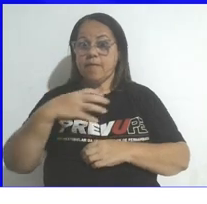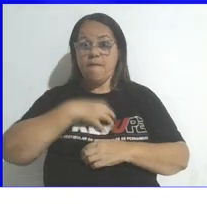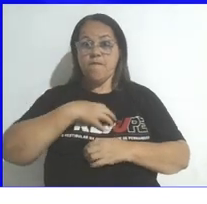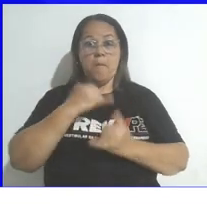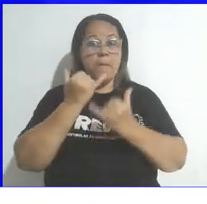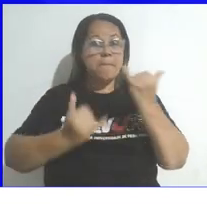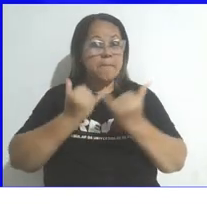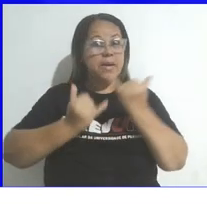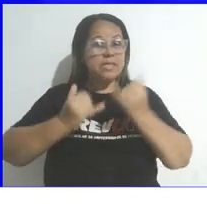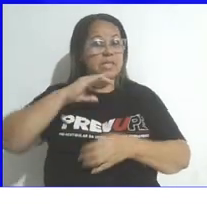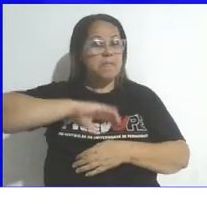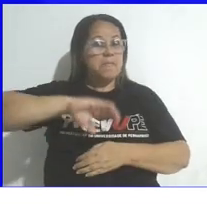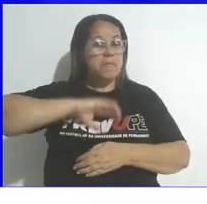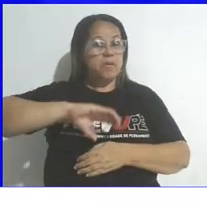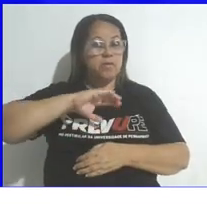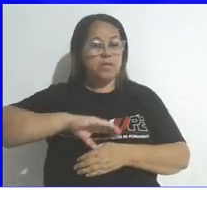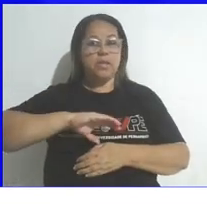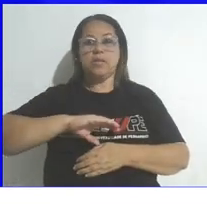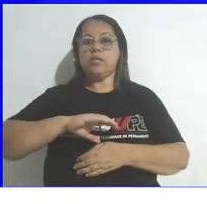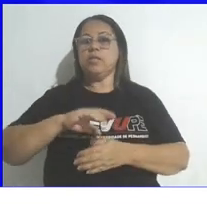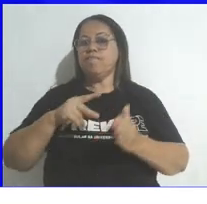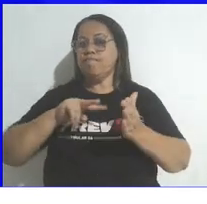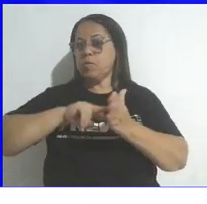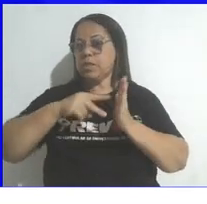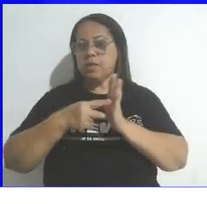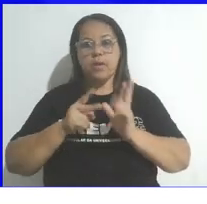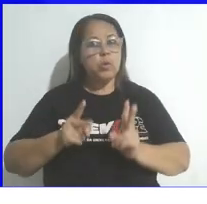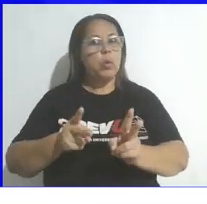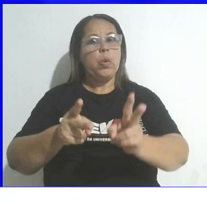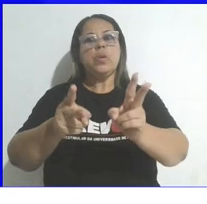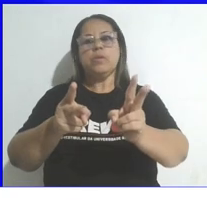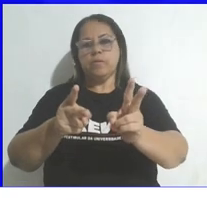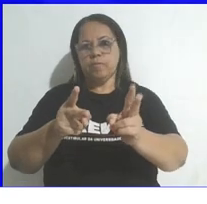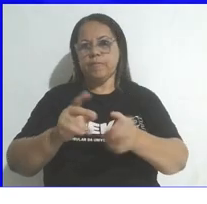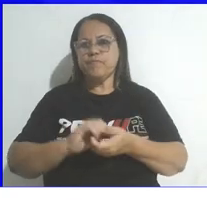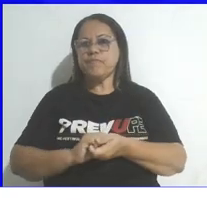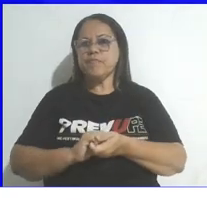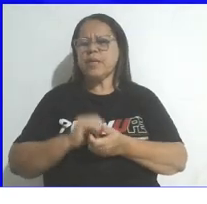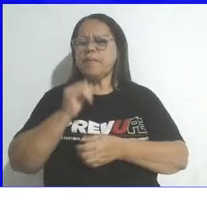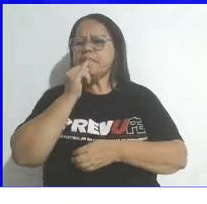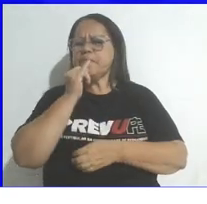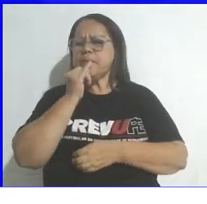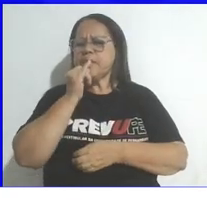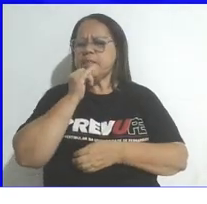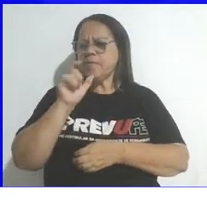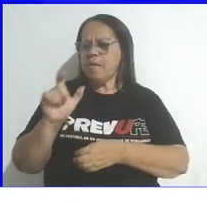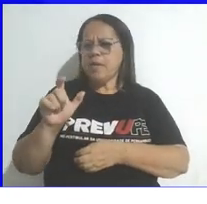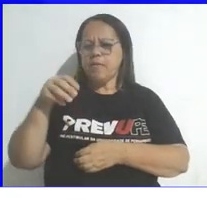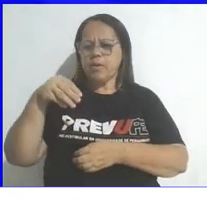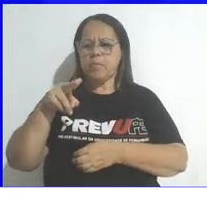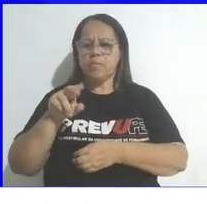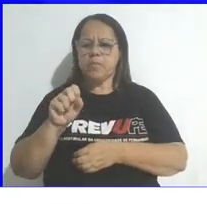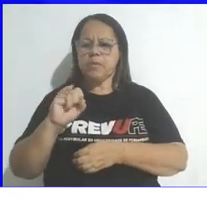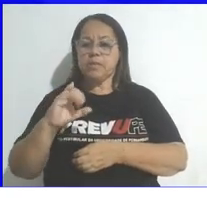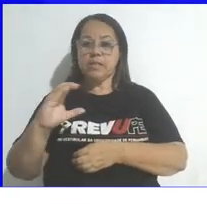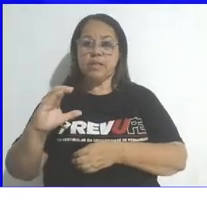forma parecida com as palavras do português e também mantém o seu significado então palavras como music